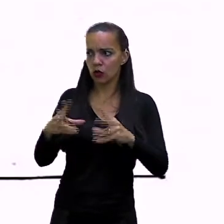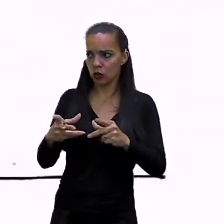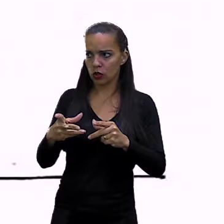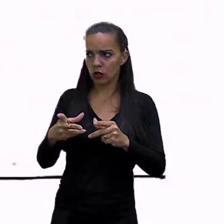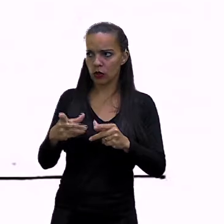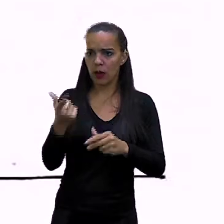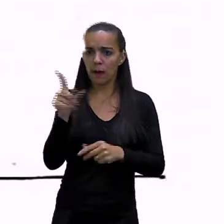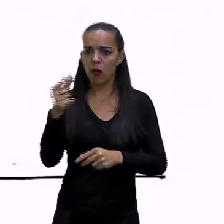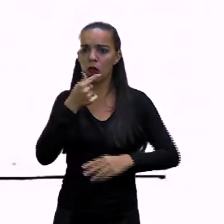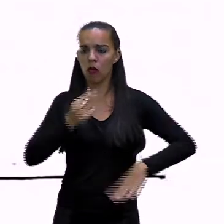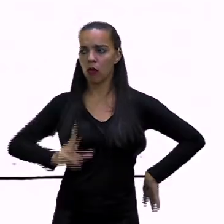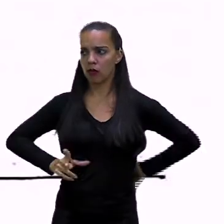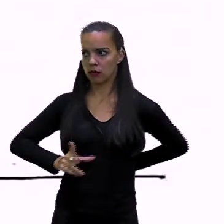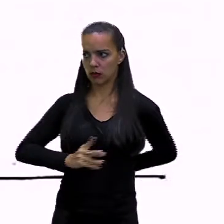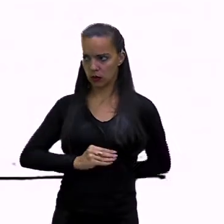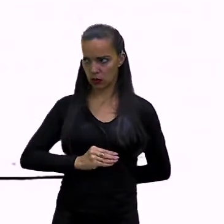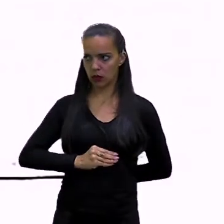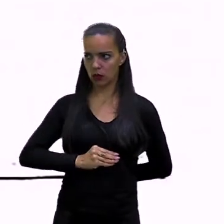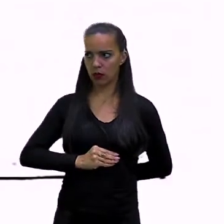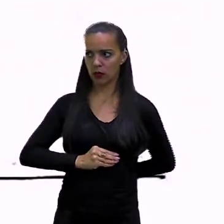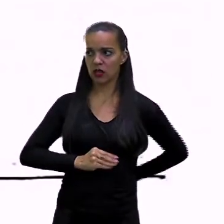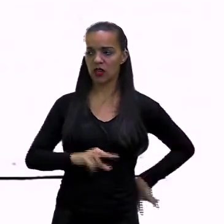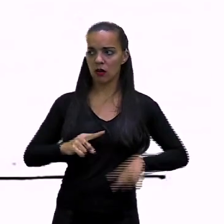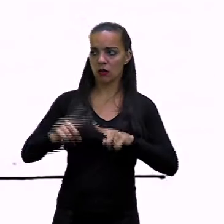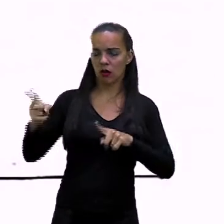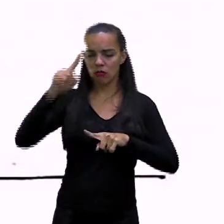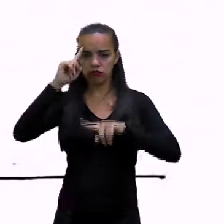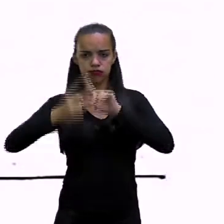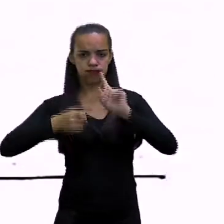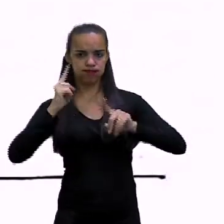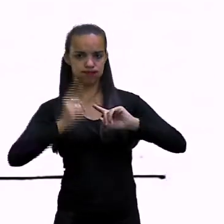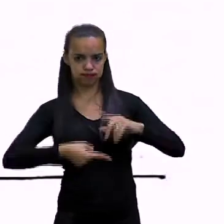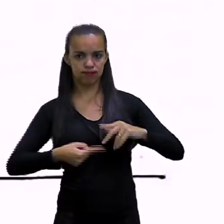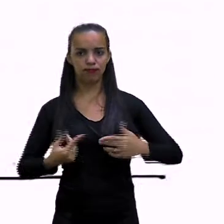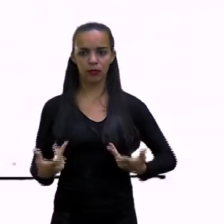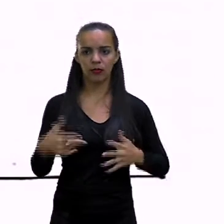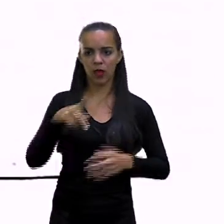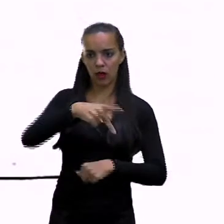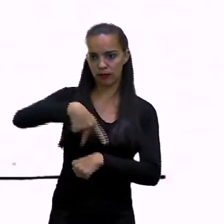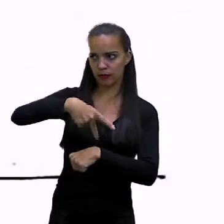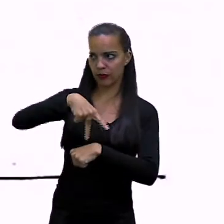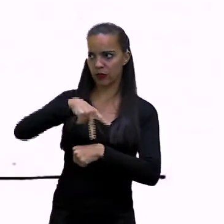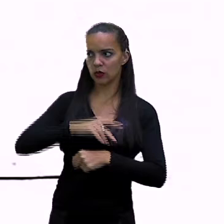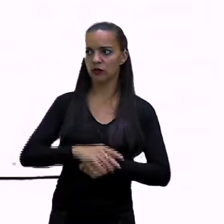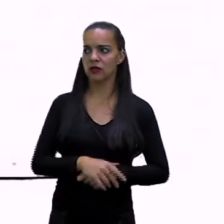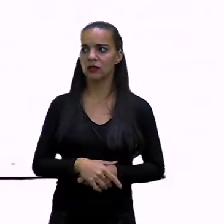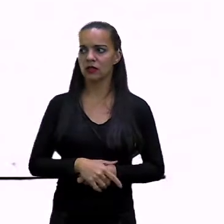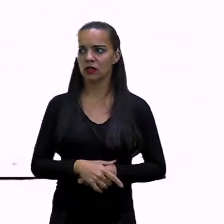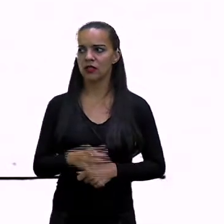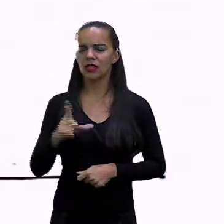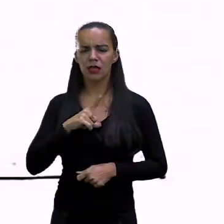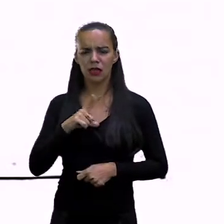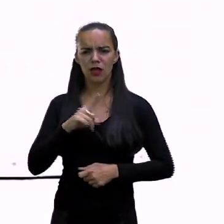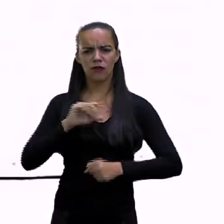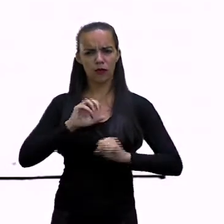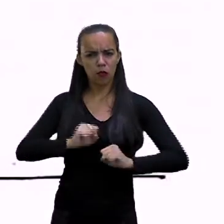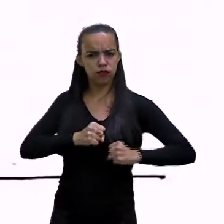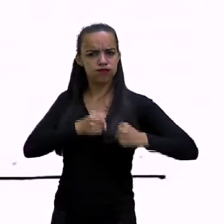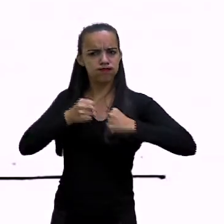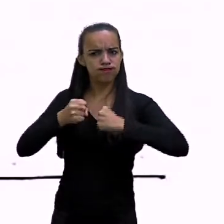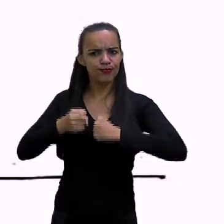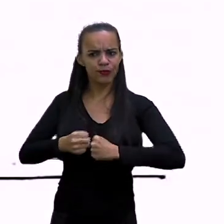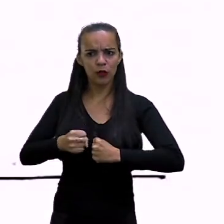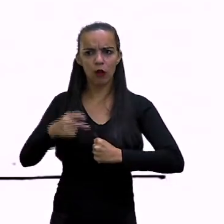para Napoleão, né? Entrega o país para o Napoleão. Aí ele vai mandar e desmandar. Então, houve uma forte aproximação